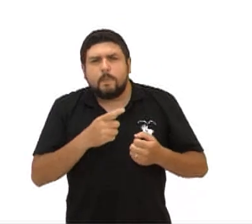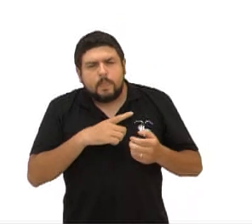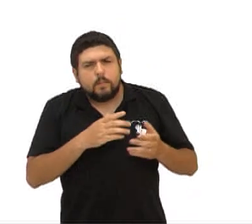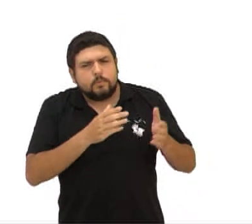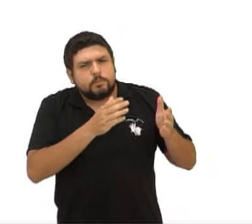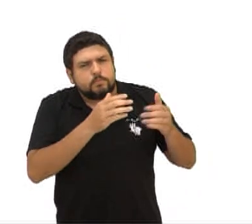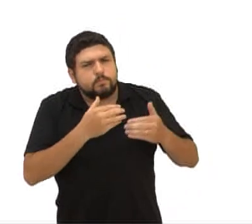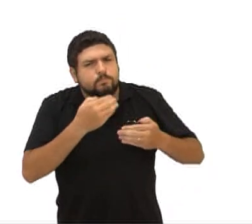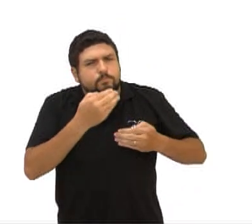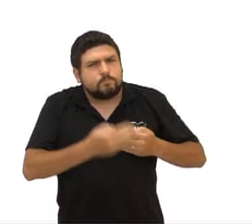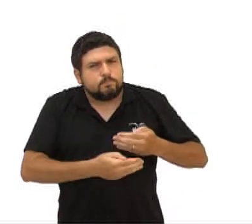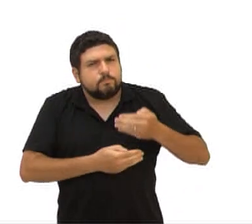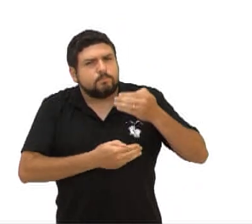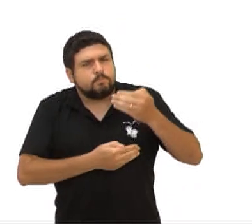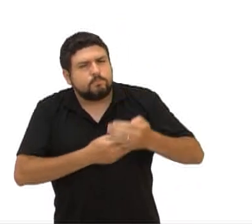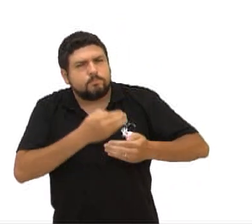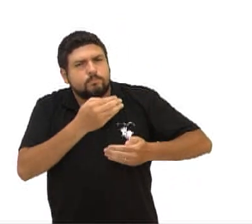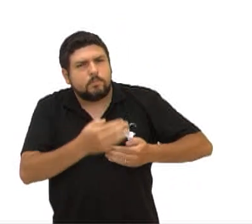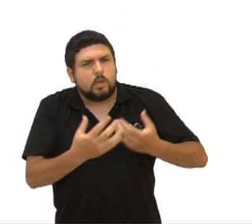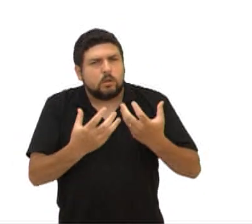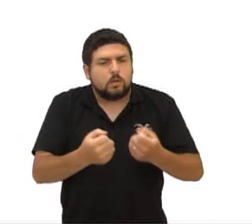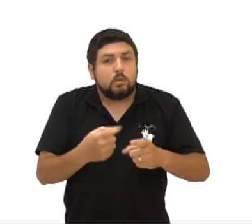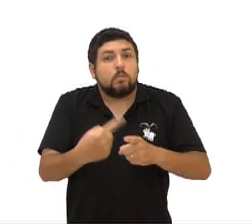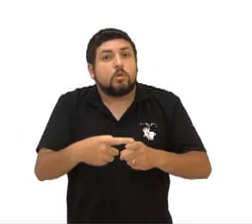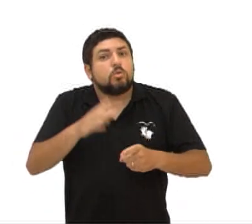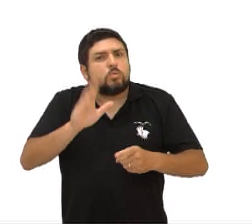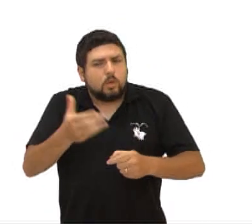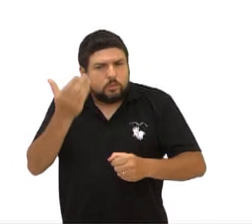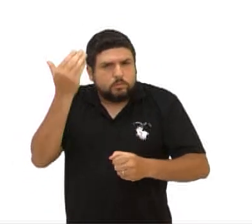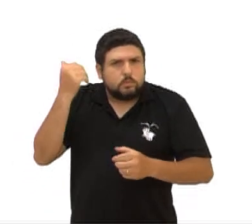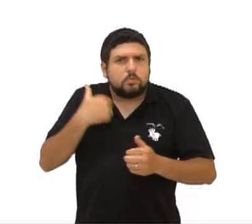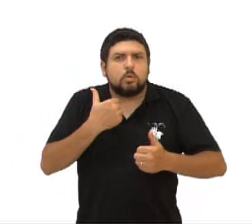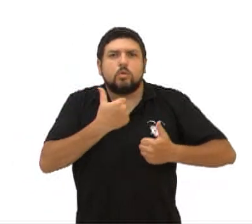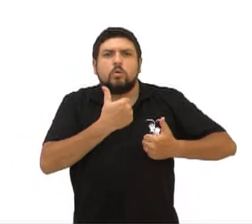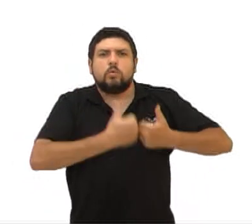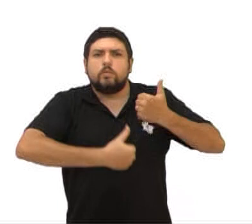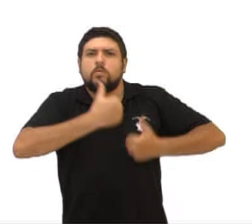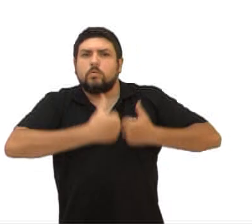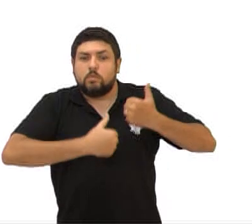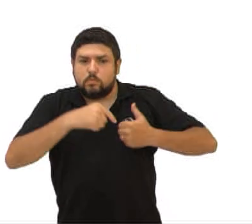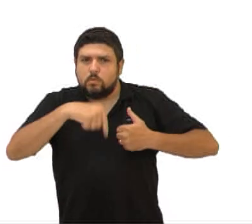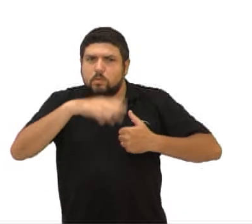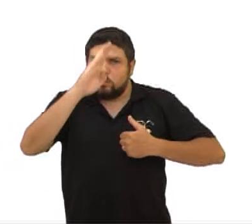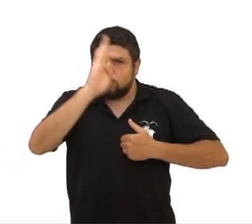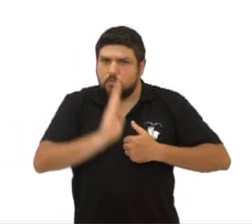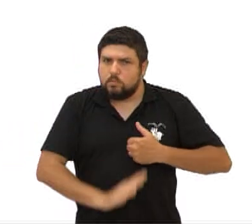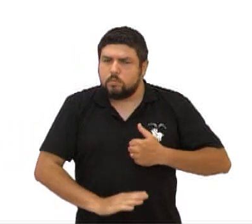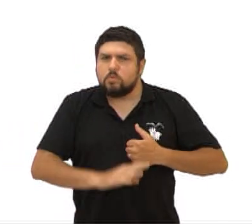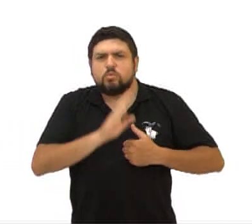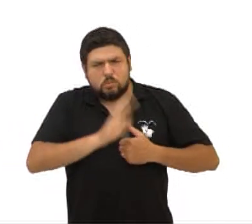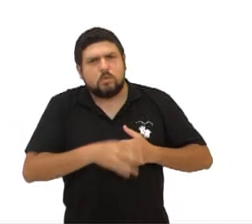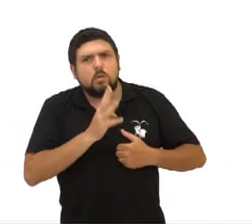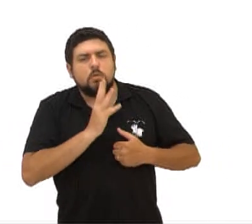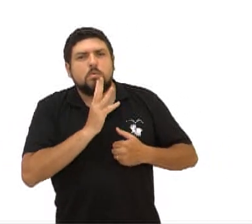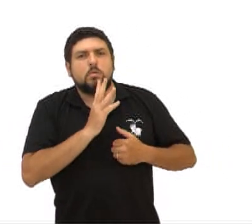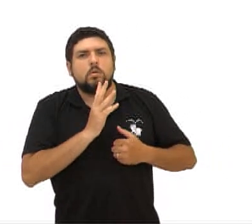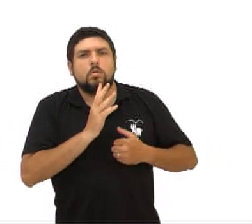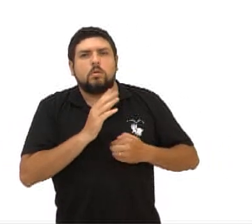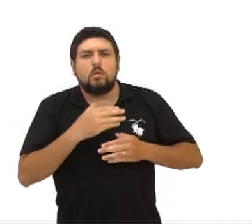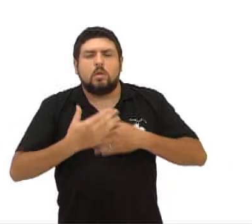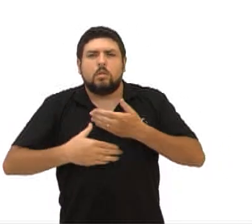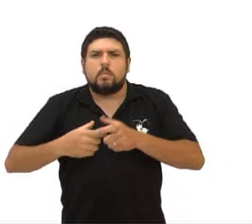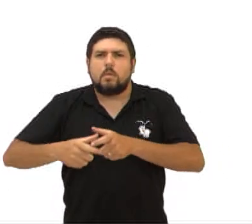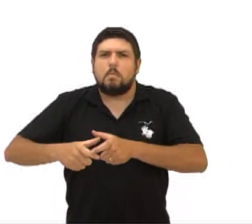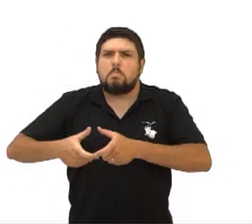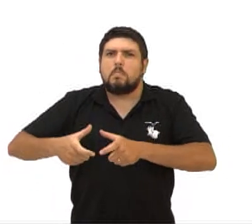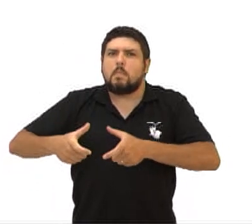menos aceitação. Porque a gente já tinha o futebol já como um esporte bem conhecido aqui, né? Então ele começou a crescer, se tornou